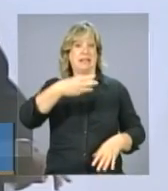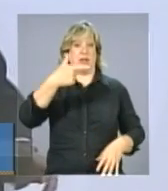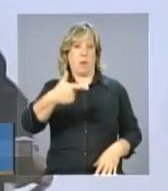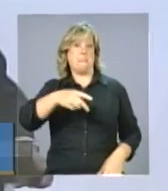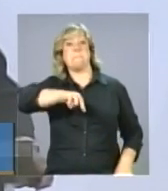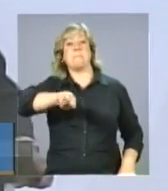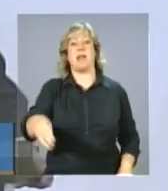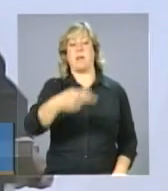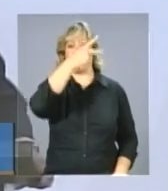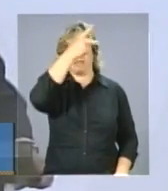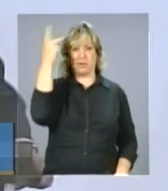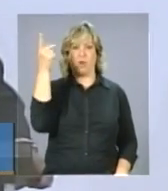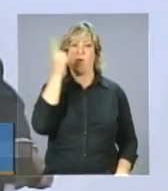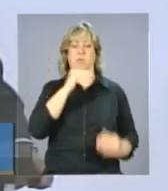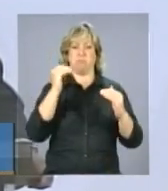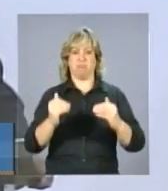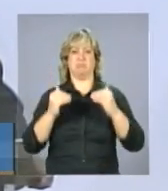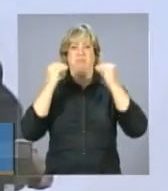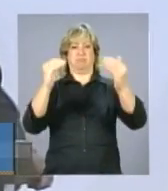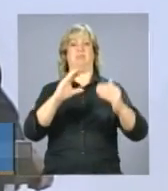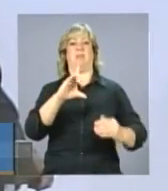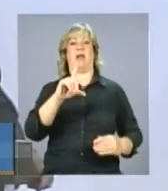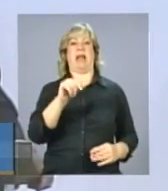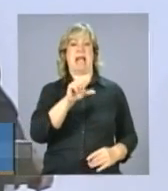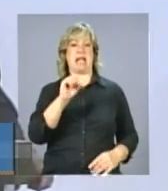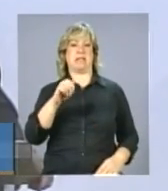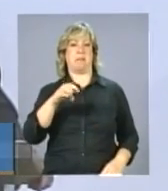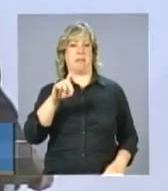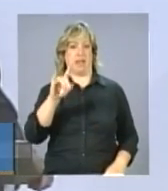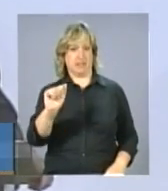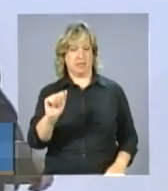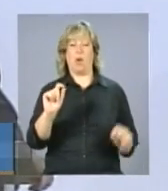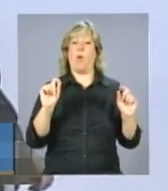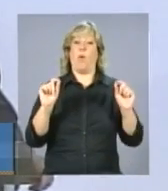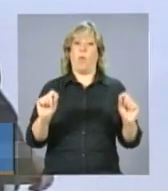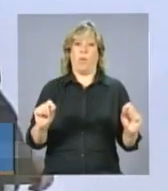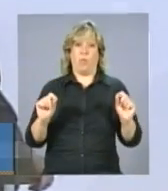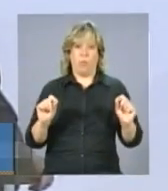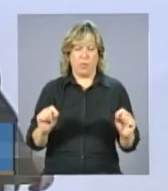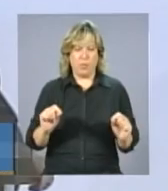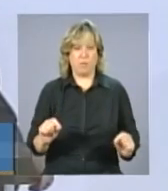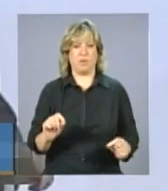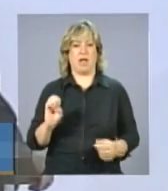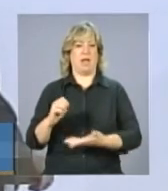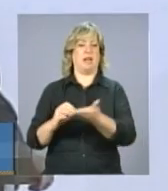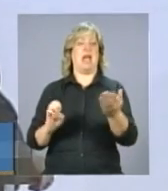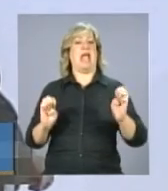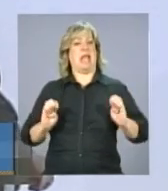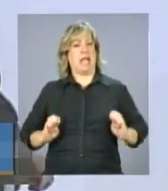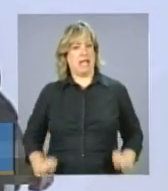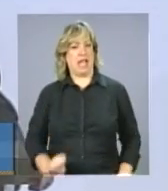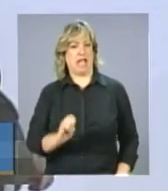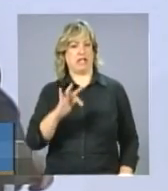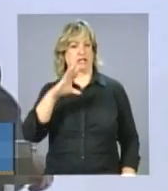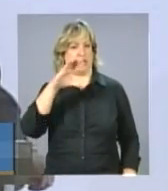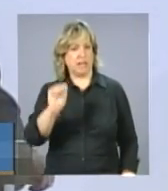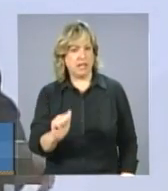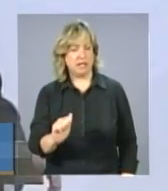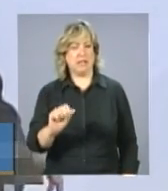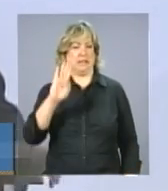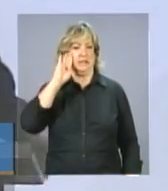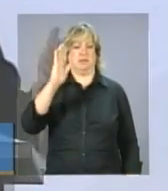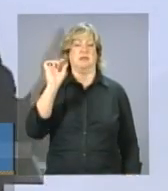32 milhões às classes médias. O que era um imperativo de ética, o que era um imperativo